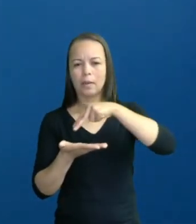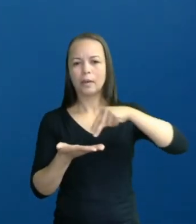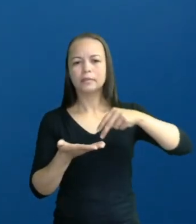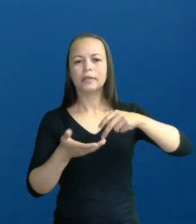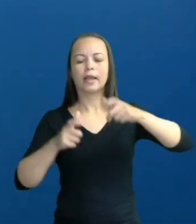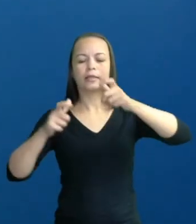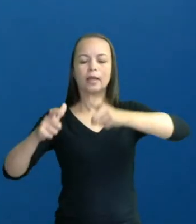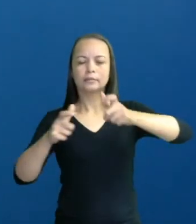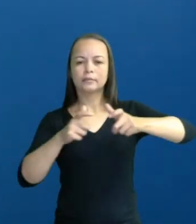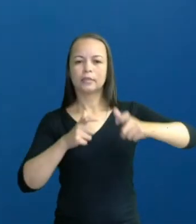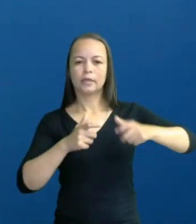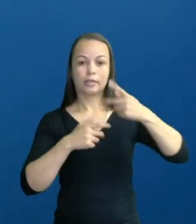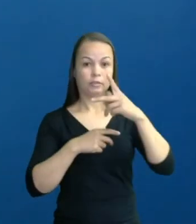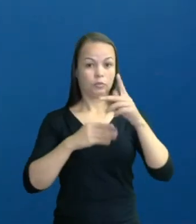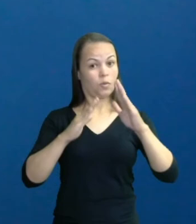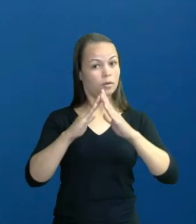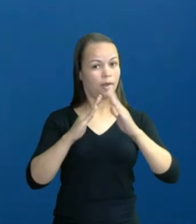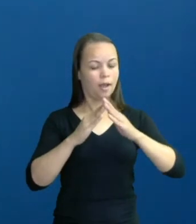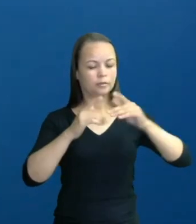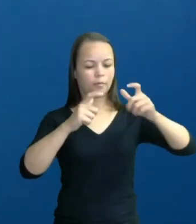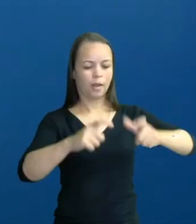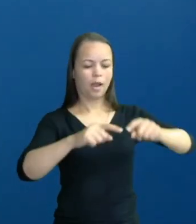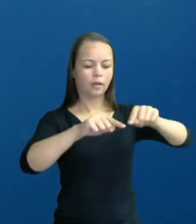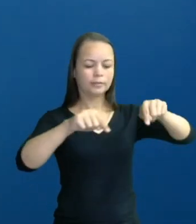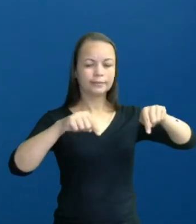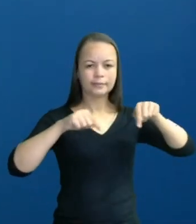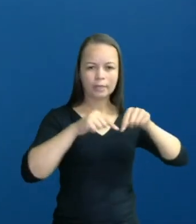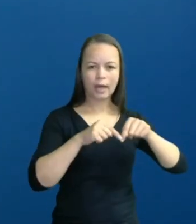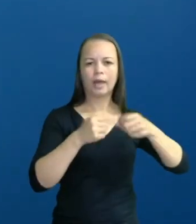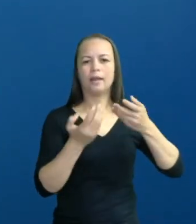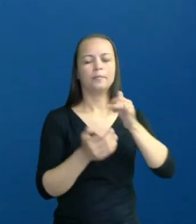quarto, cozinha, desenhos eletrodomésticos e